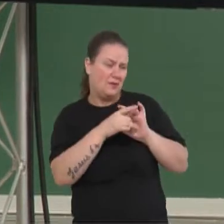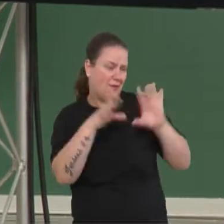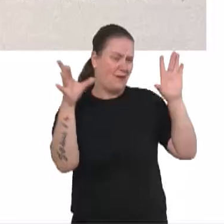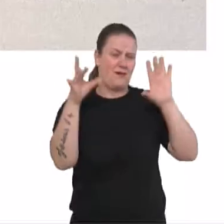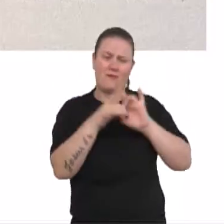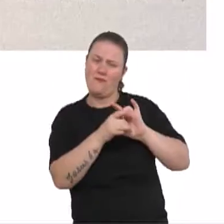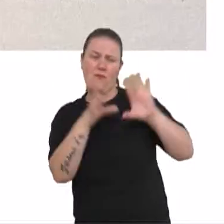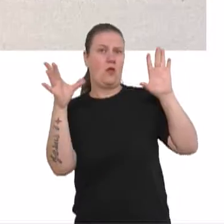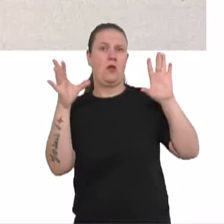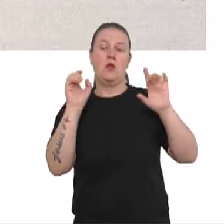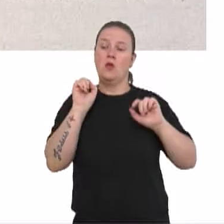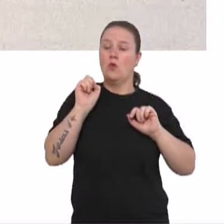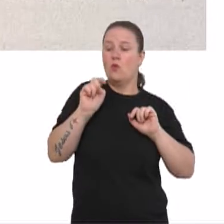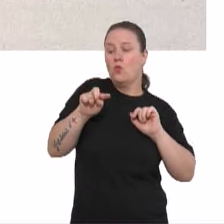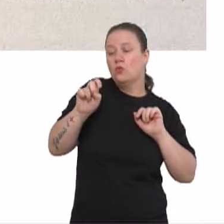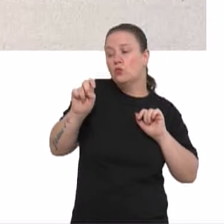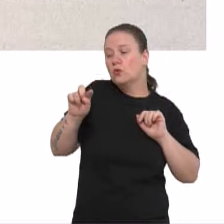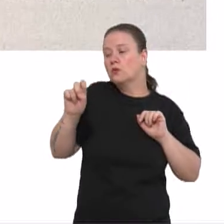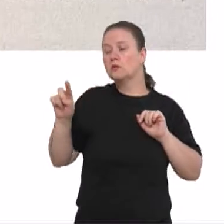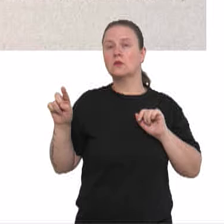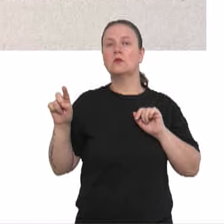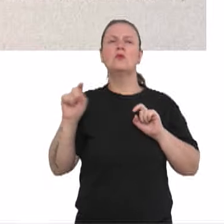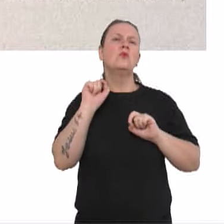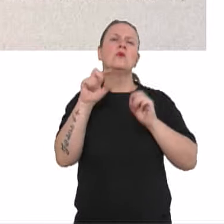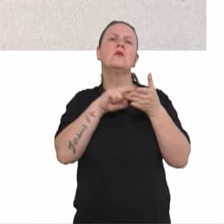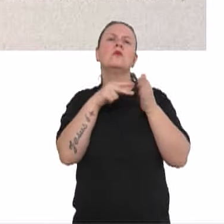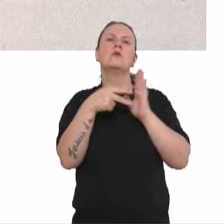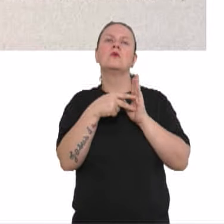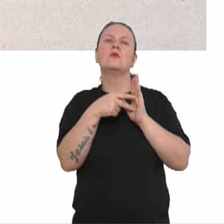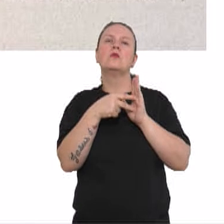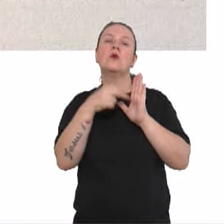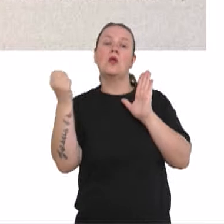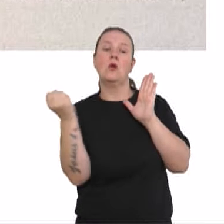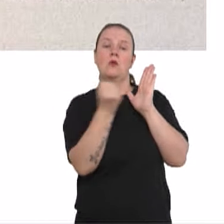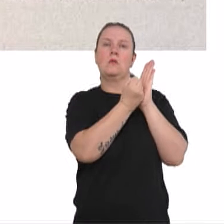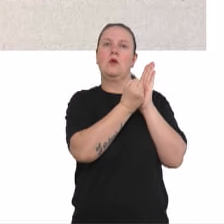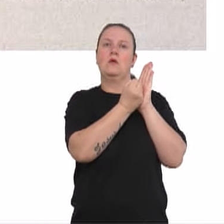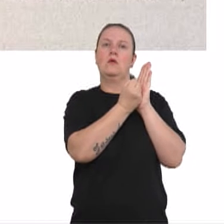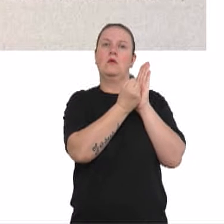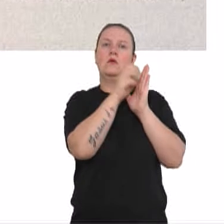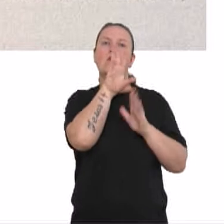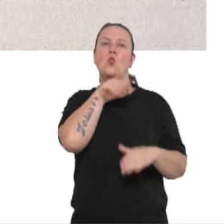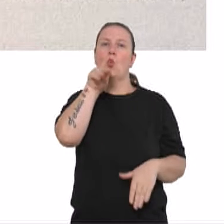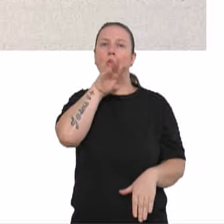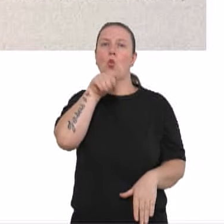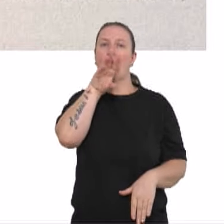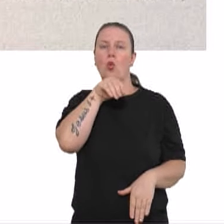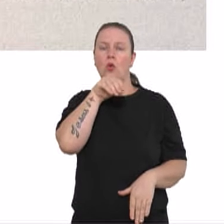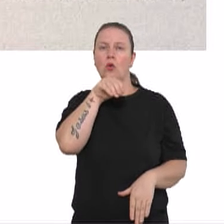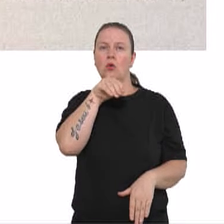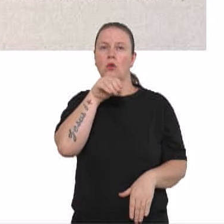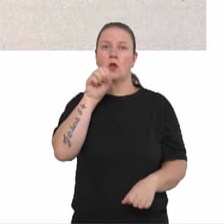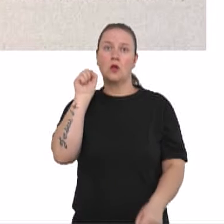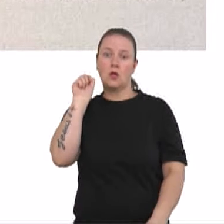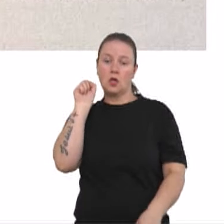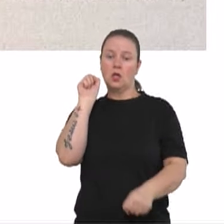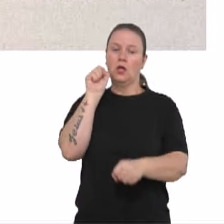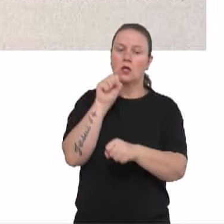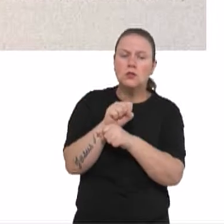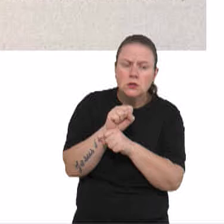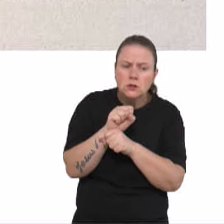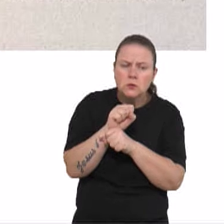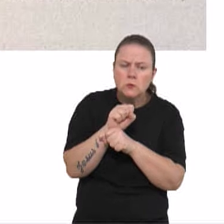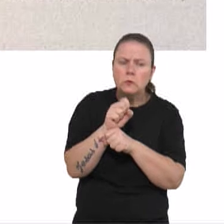livre, reticências. Essas reticências são marcas da oralidade, onde há suspensão da